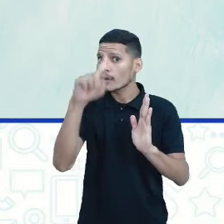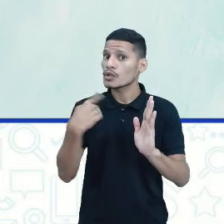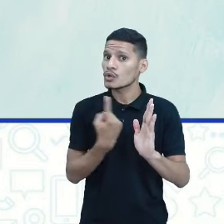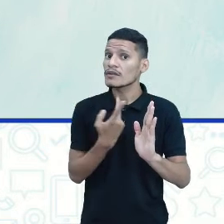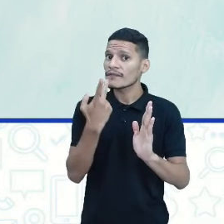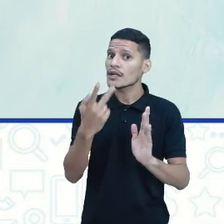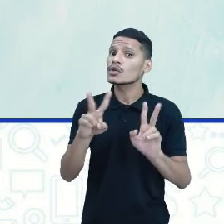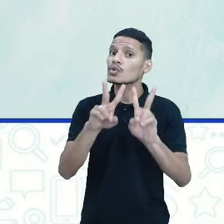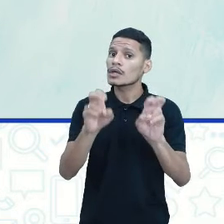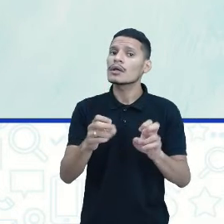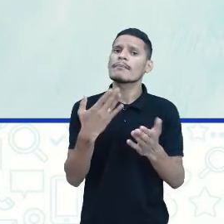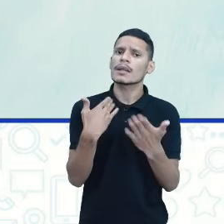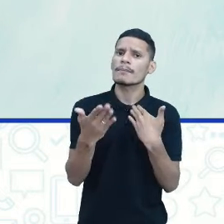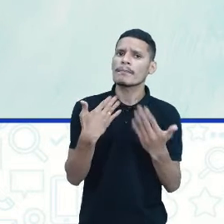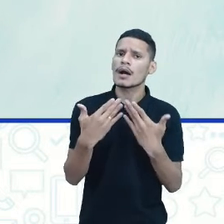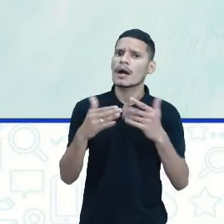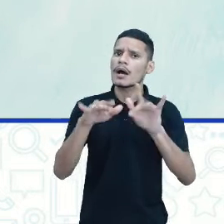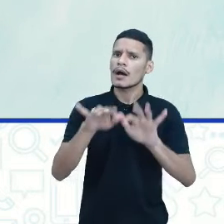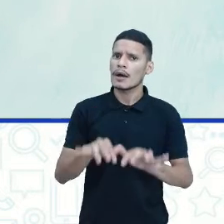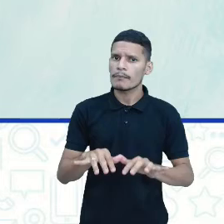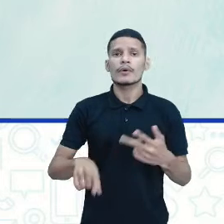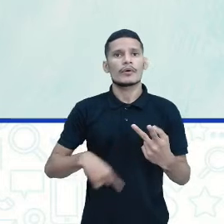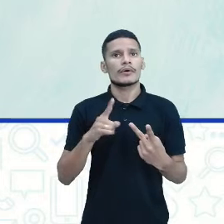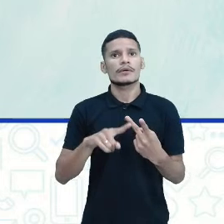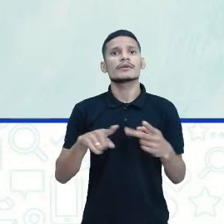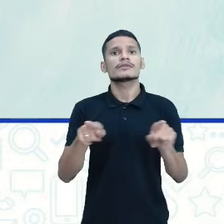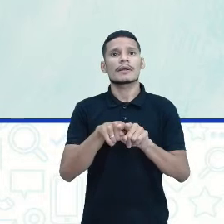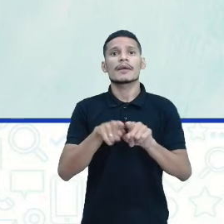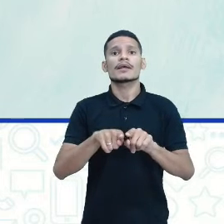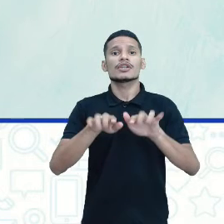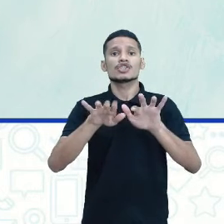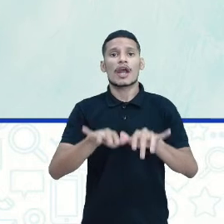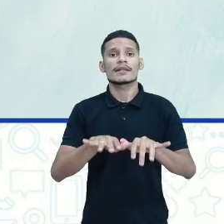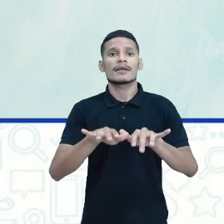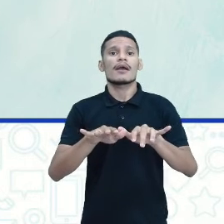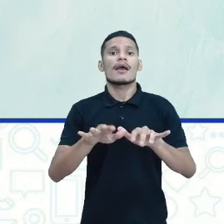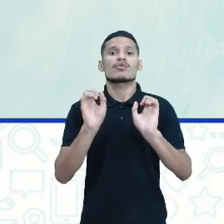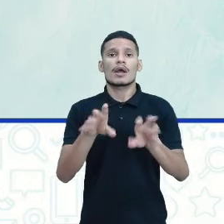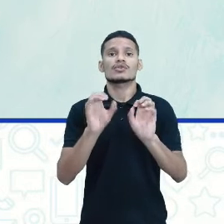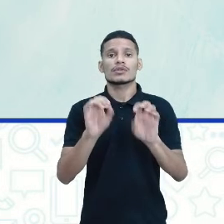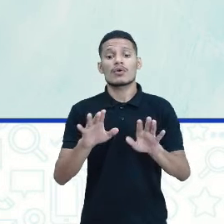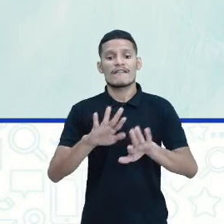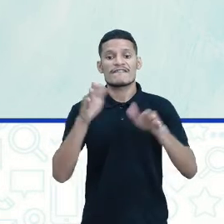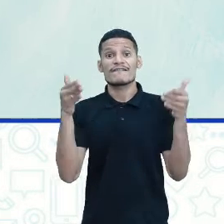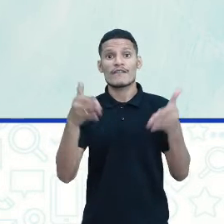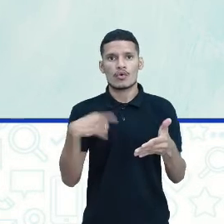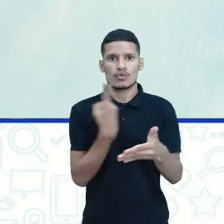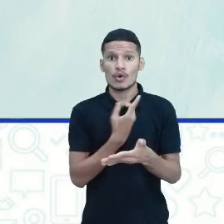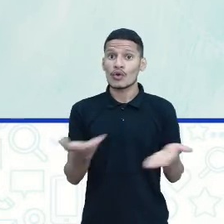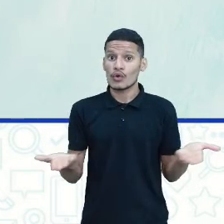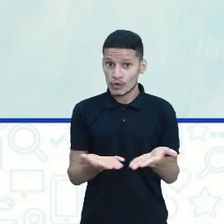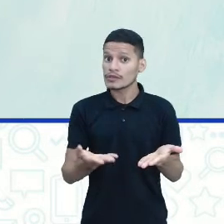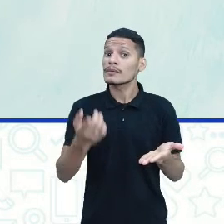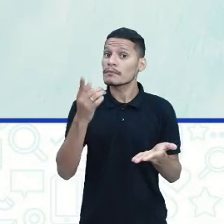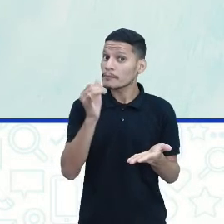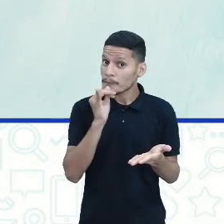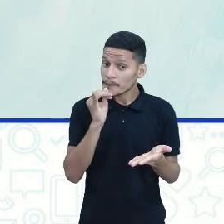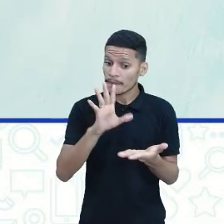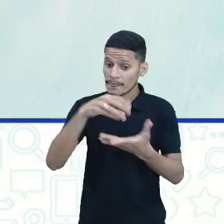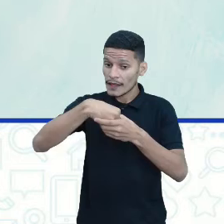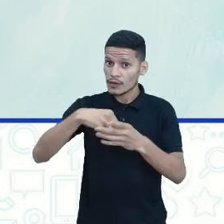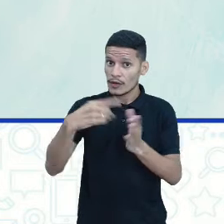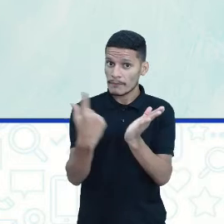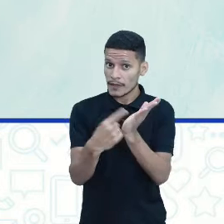dos bate-papos. A gente tem o chat educacional, e esse aqui é o foco, inclusive,